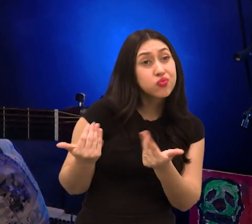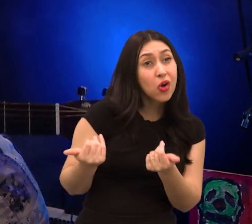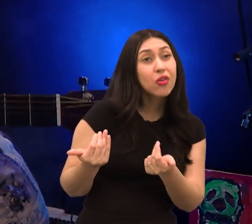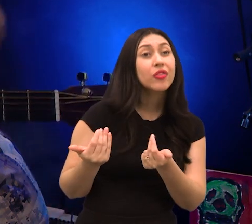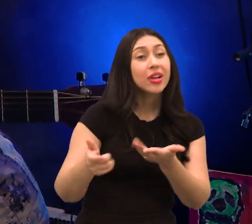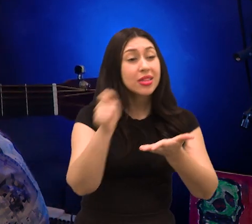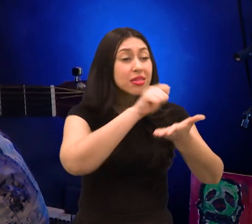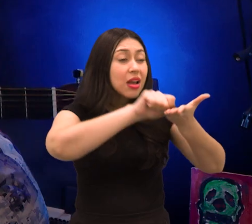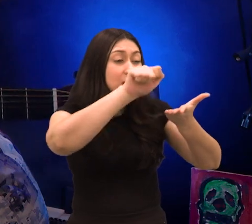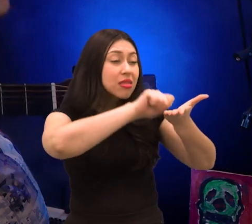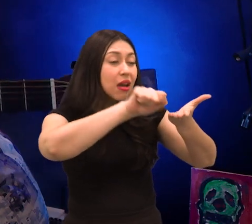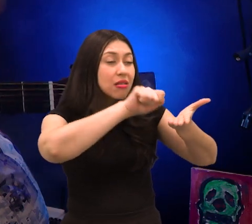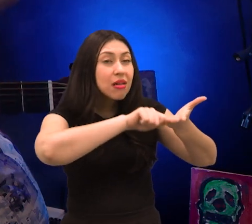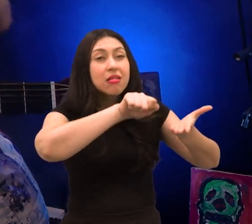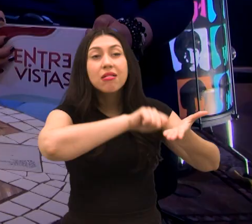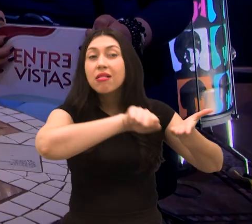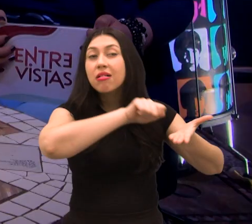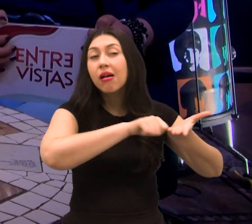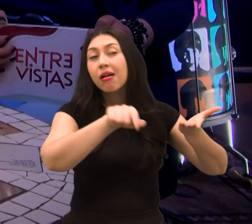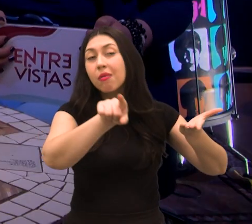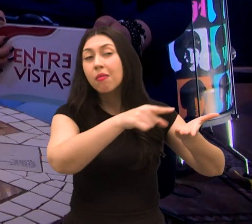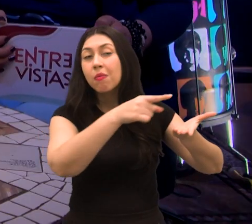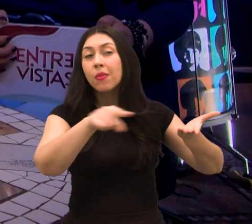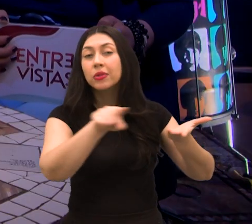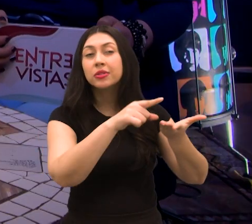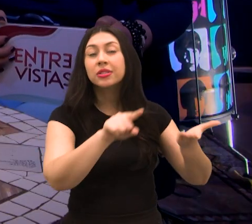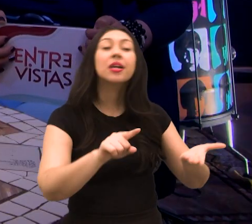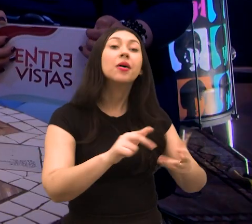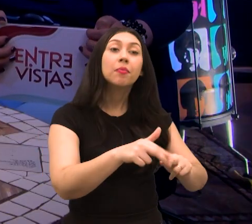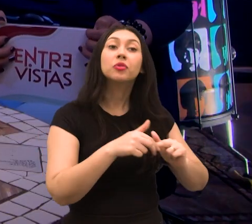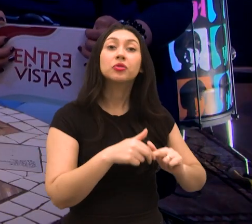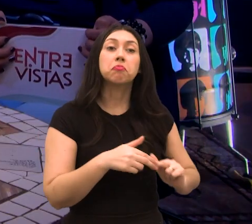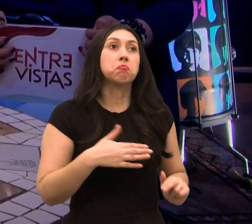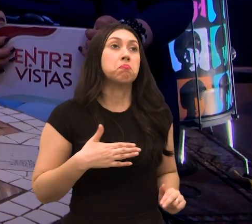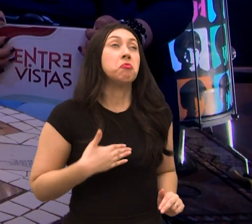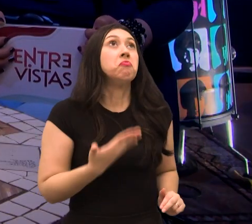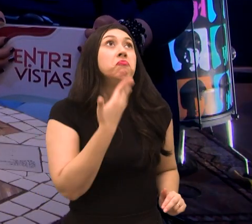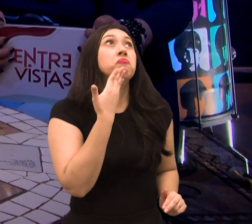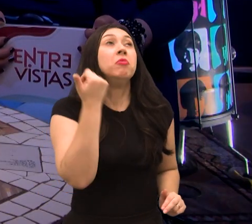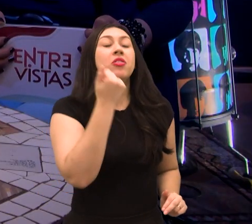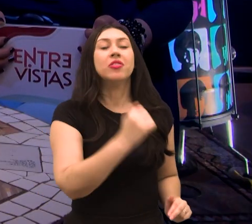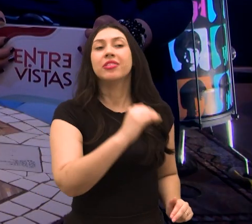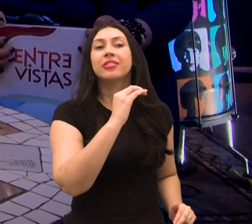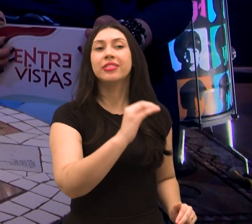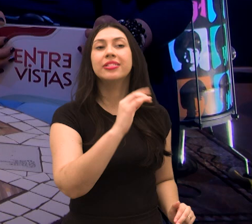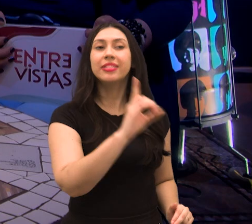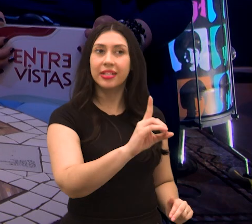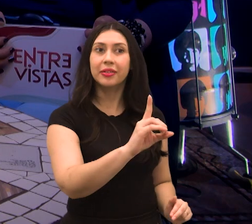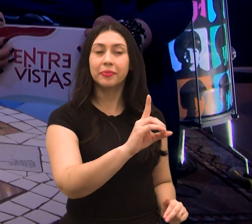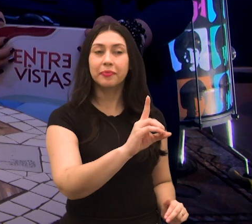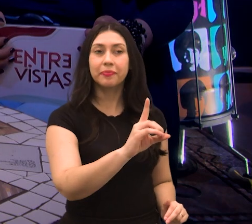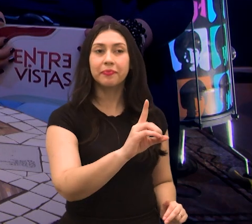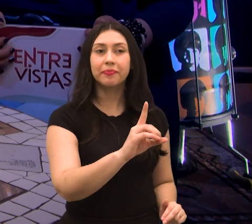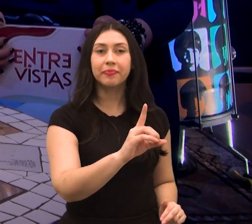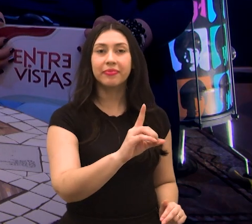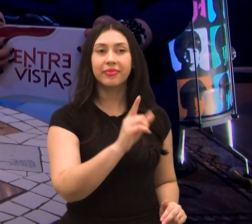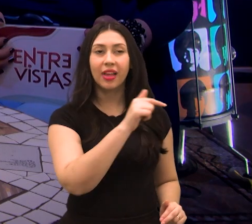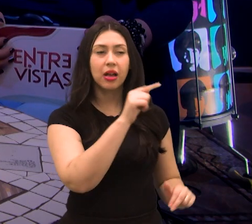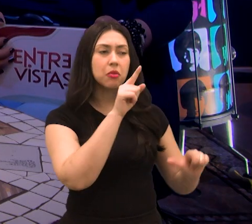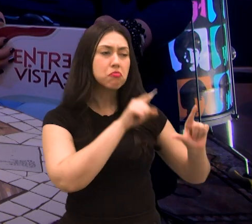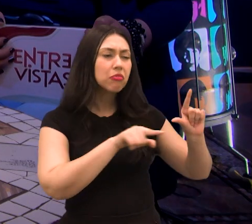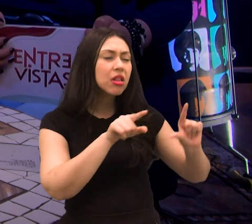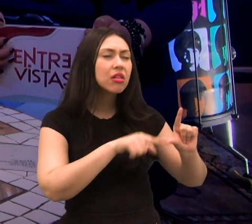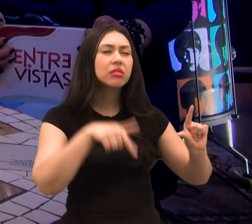muito novo, ainda compunha direto, assim, e tanto que foi considerado o meu melhor disco, até hoje, né, o disco Tribo